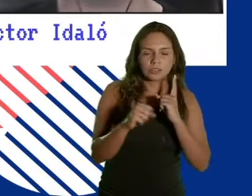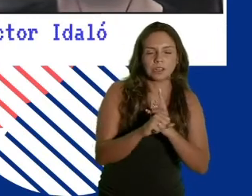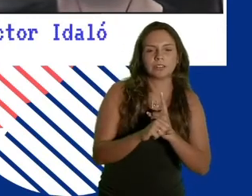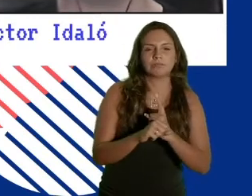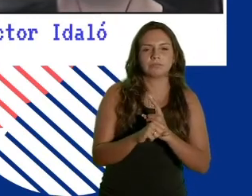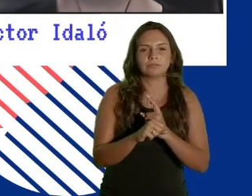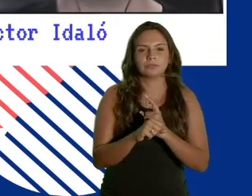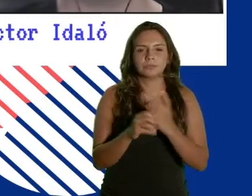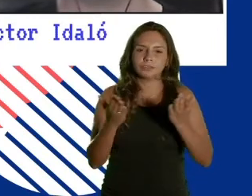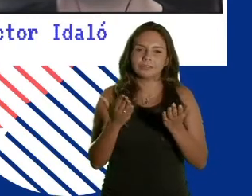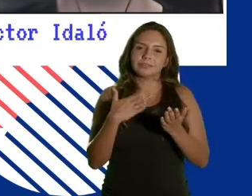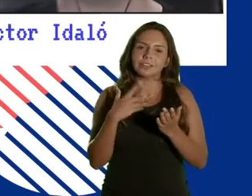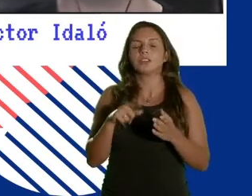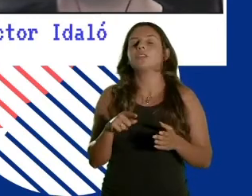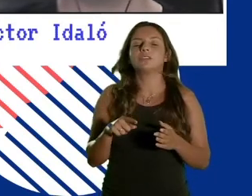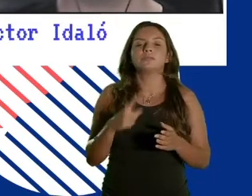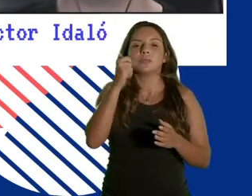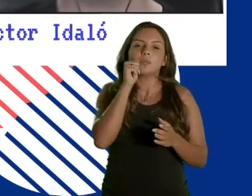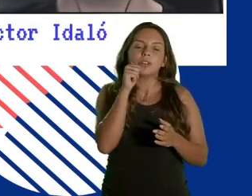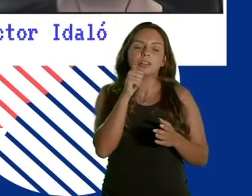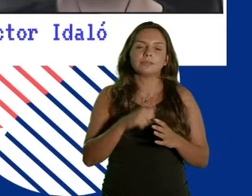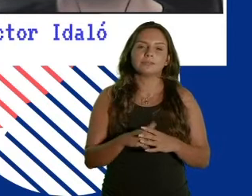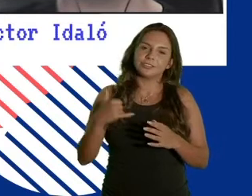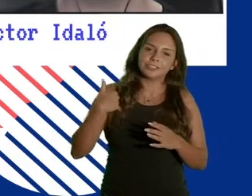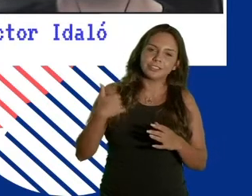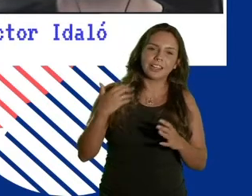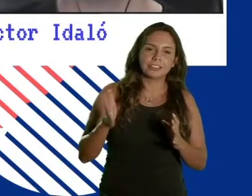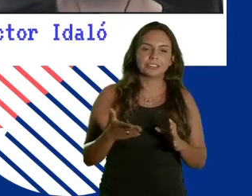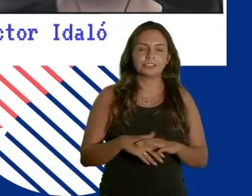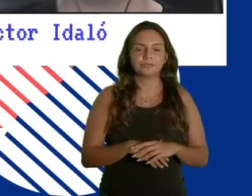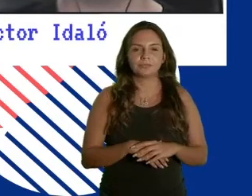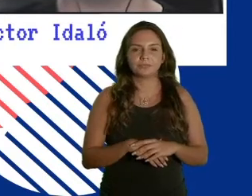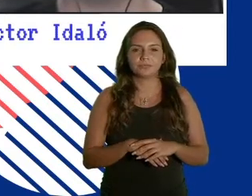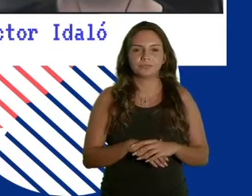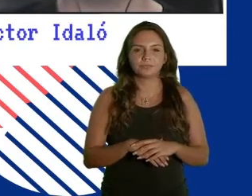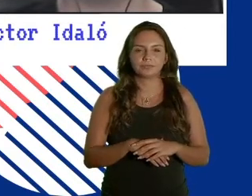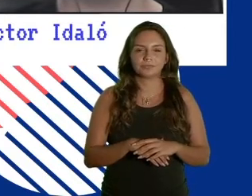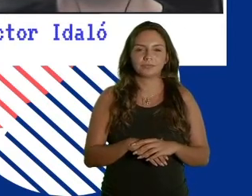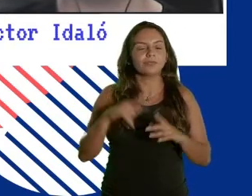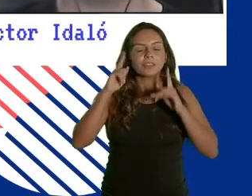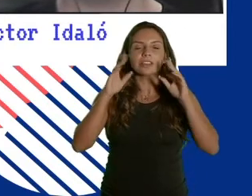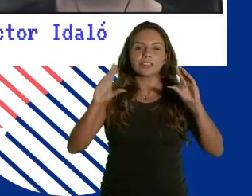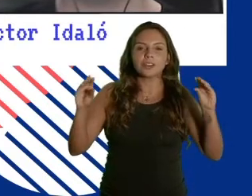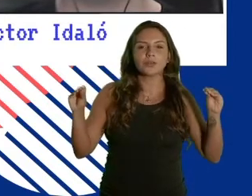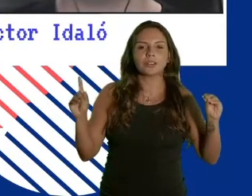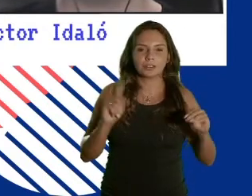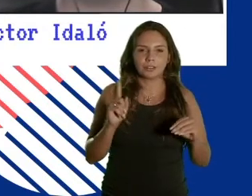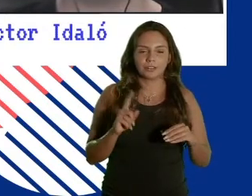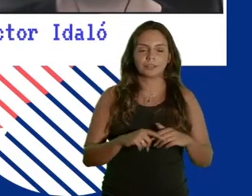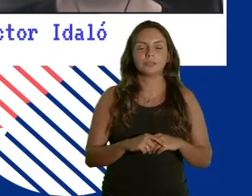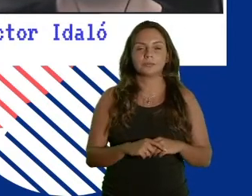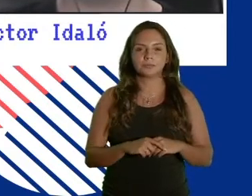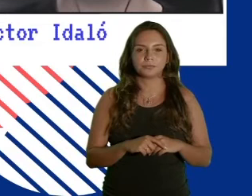socialistas, mas hoje eu sou uma mulher de idade, já estou mais tranquila. Não que eu